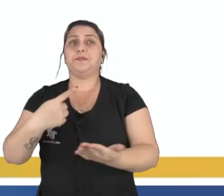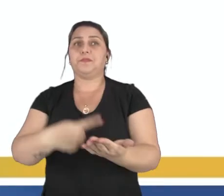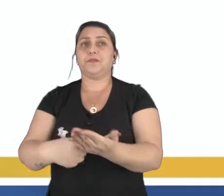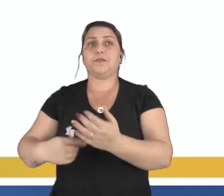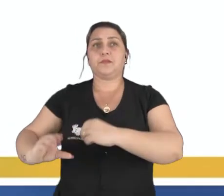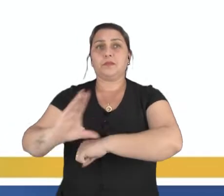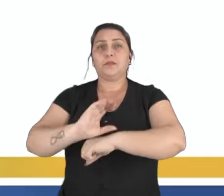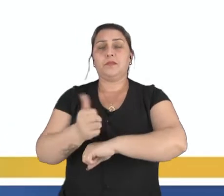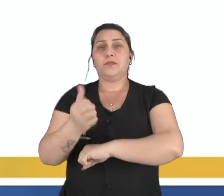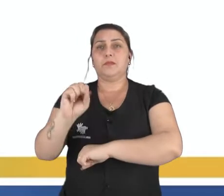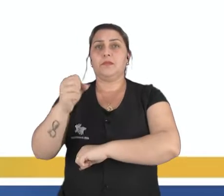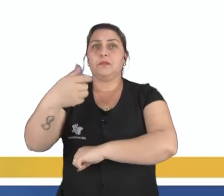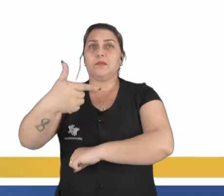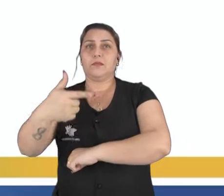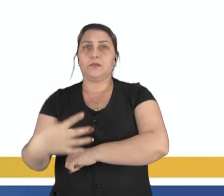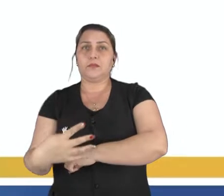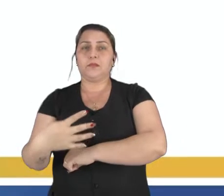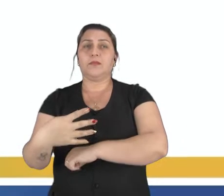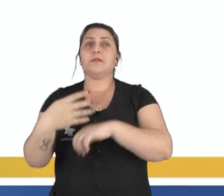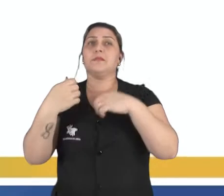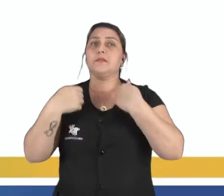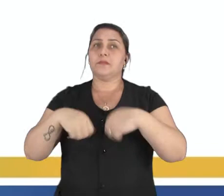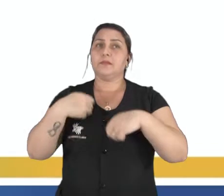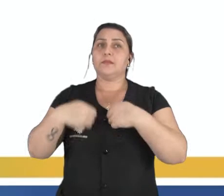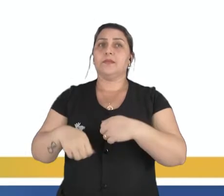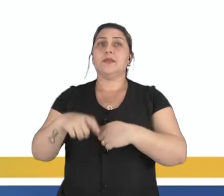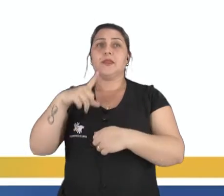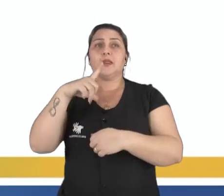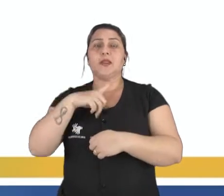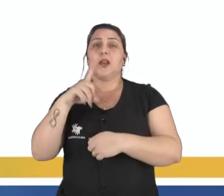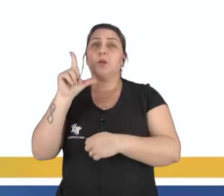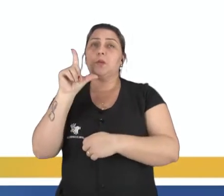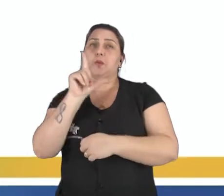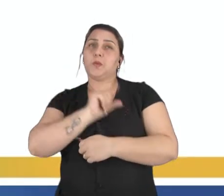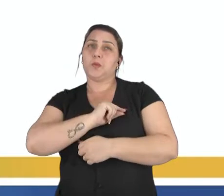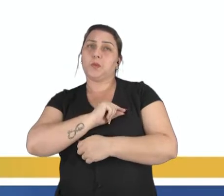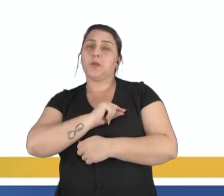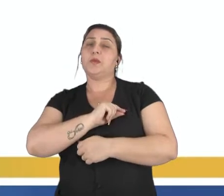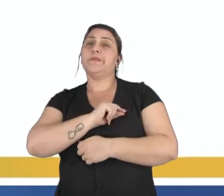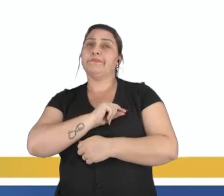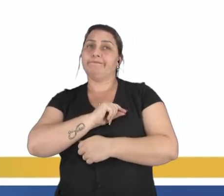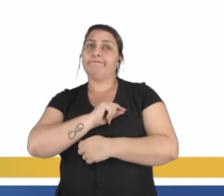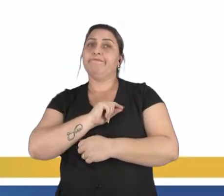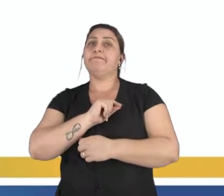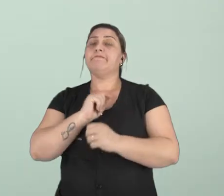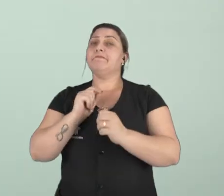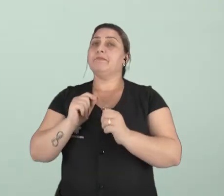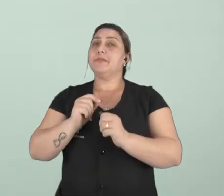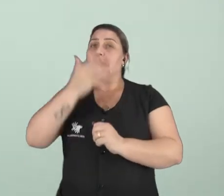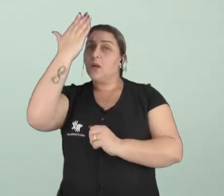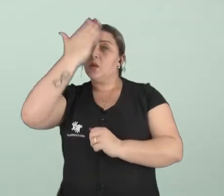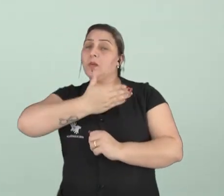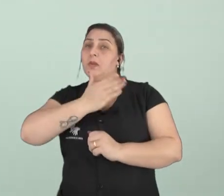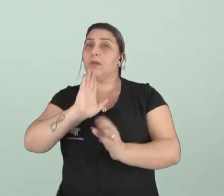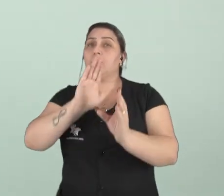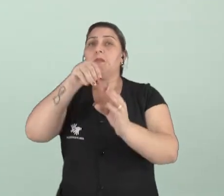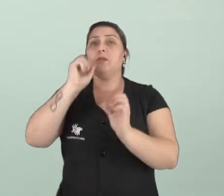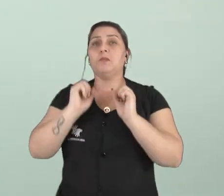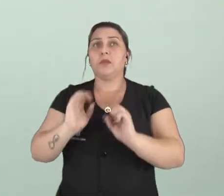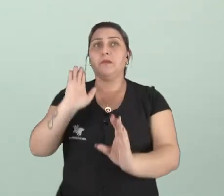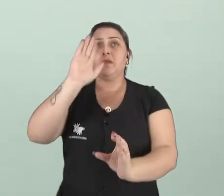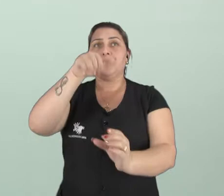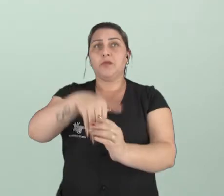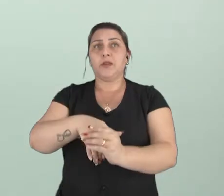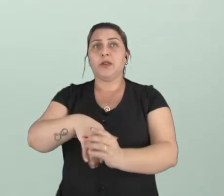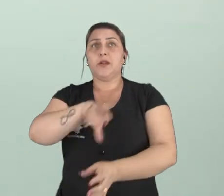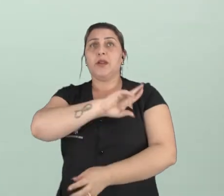a Constituição de 1824, era necessário ter mínimo a renda, né, e comprovar essa renda para votar,